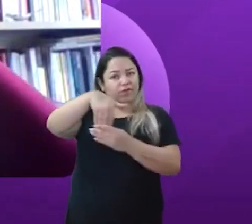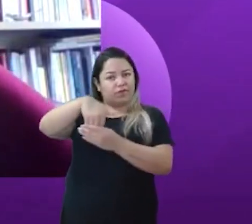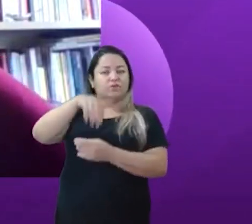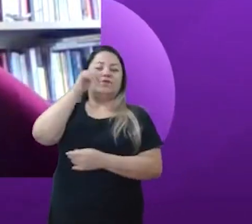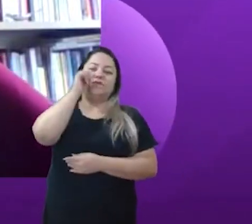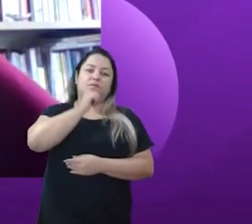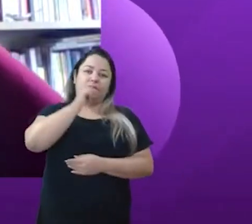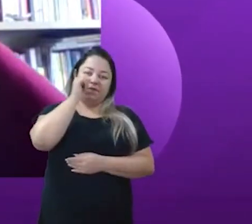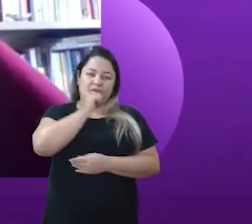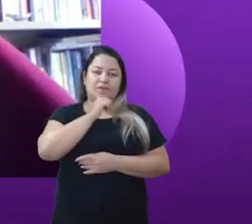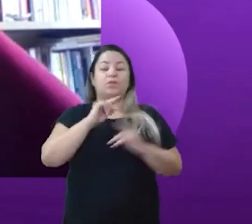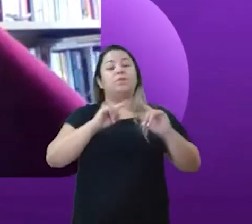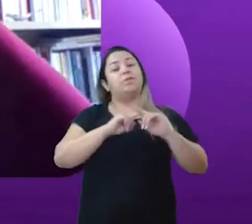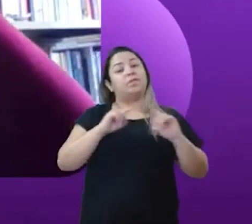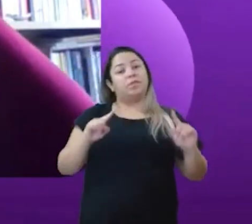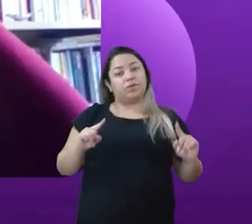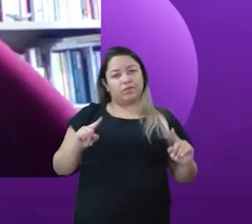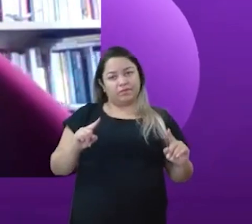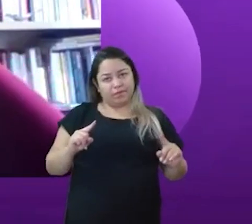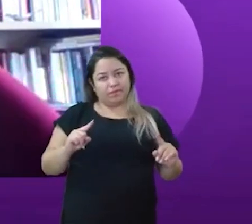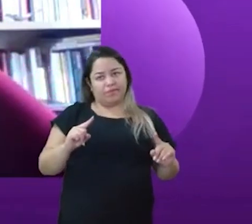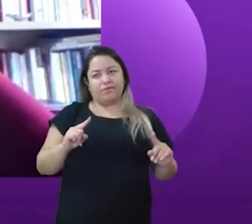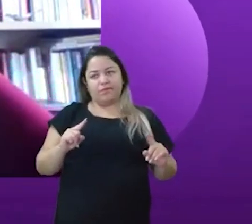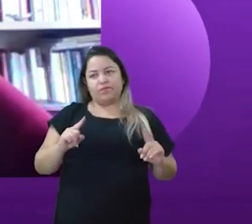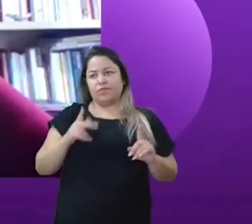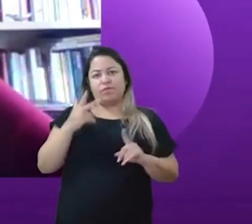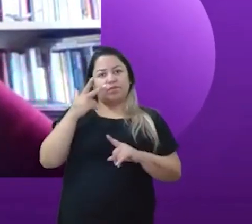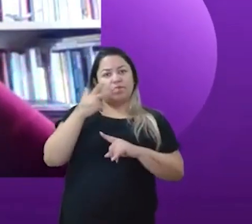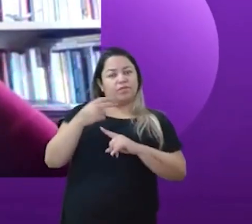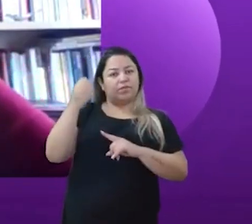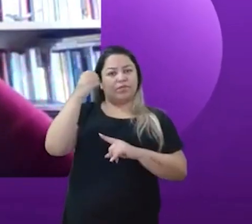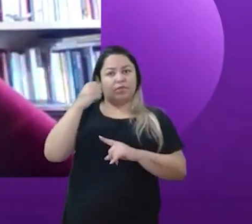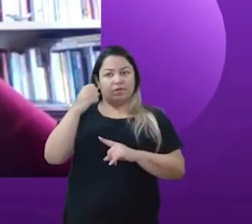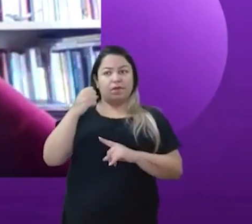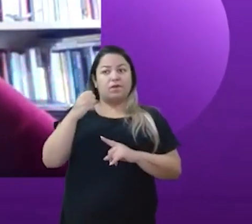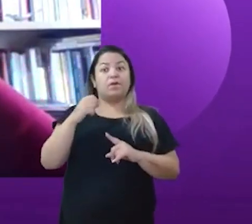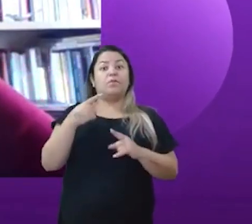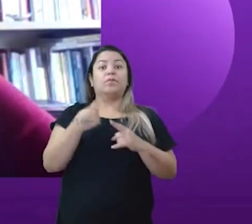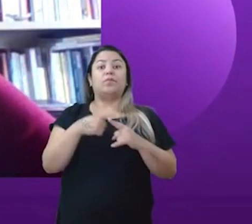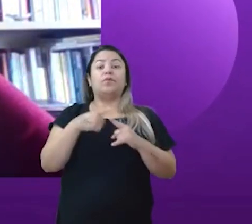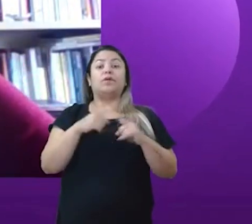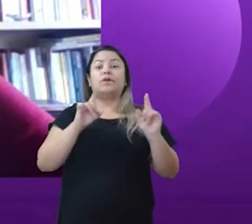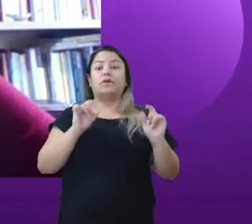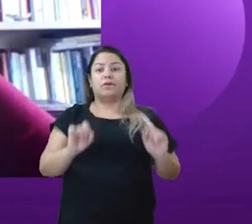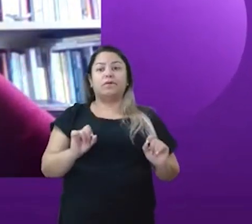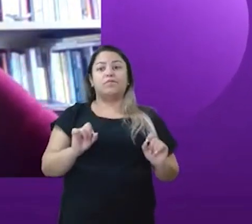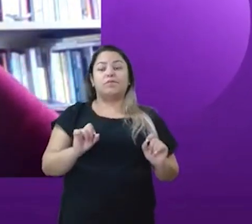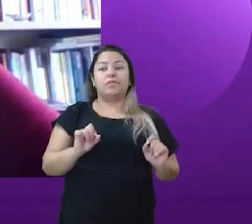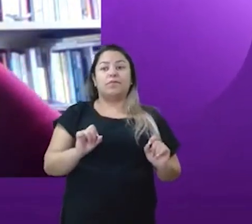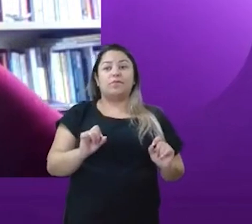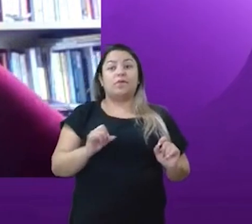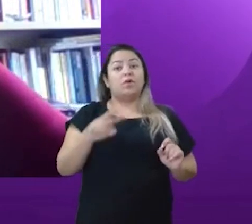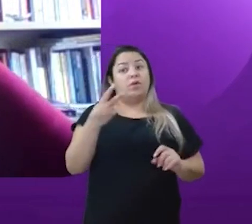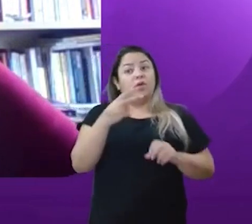feminino, mas não foi uma conquista integral, porque por